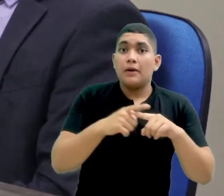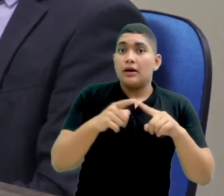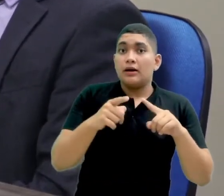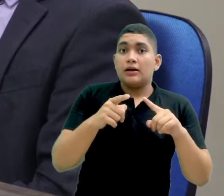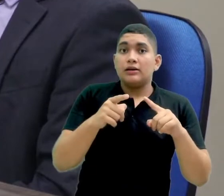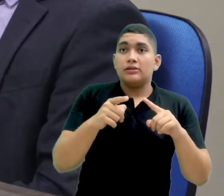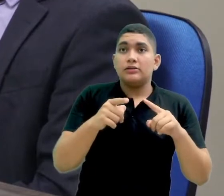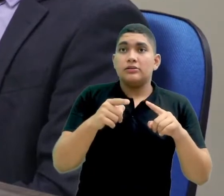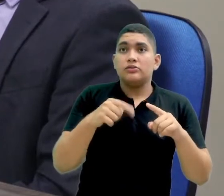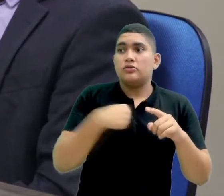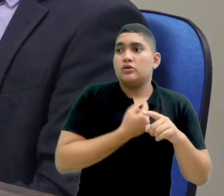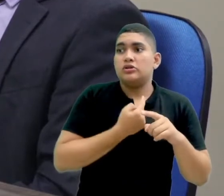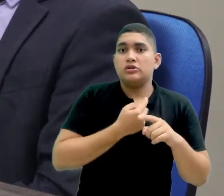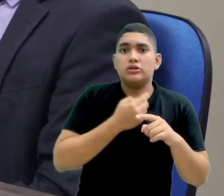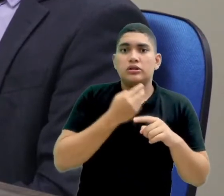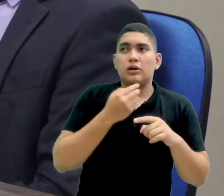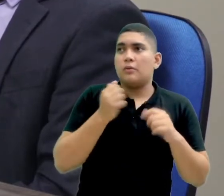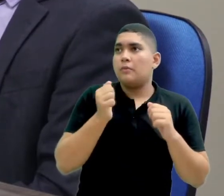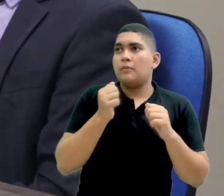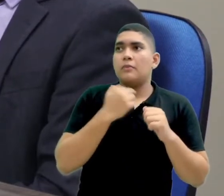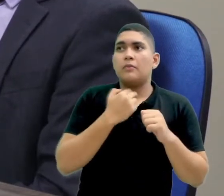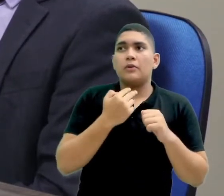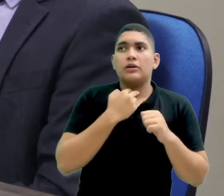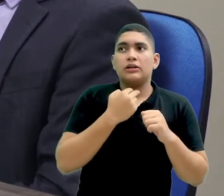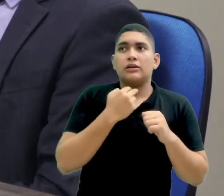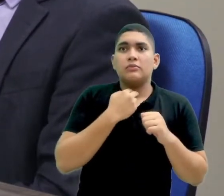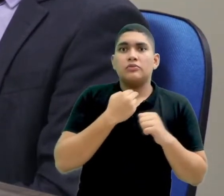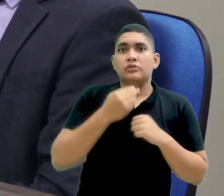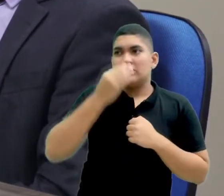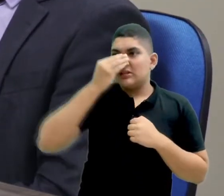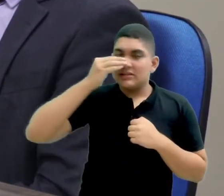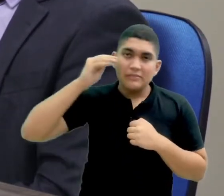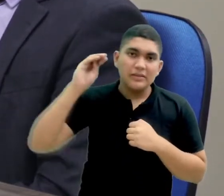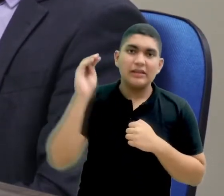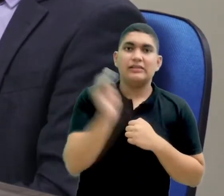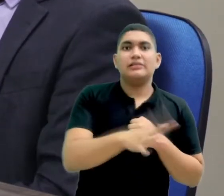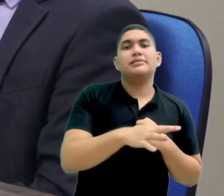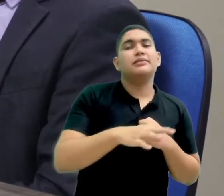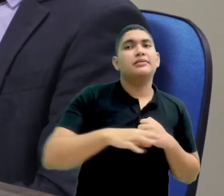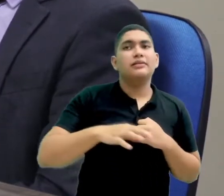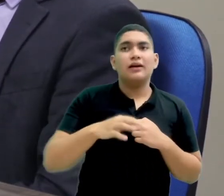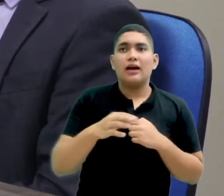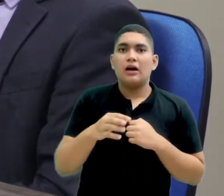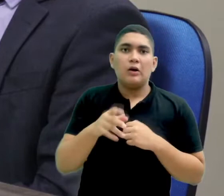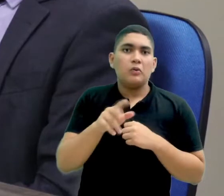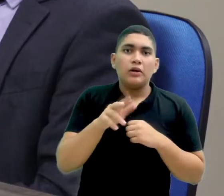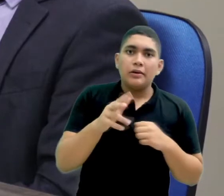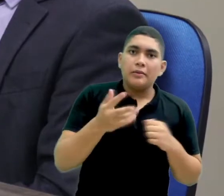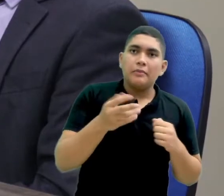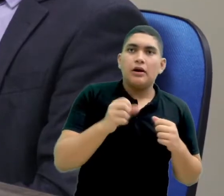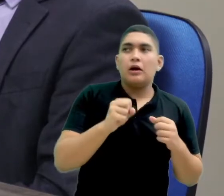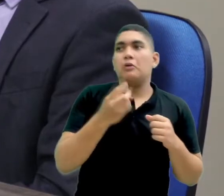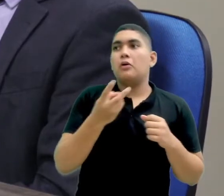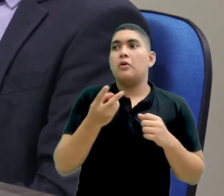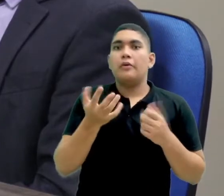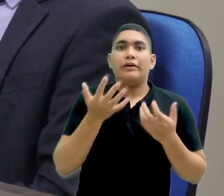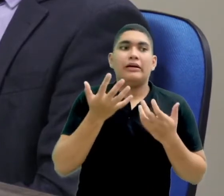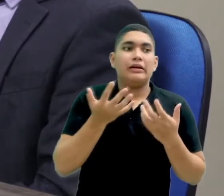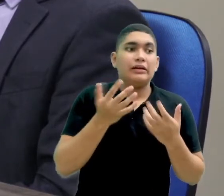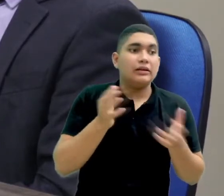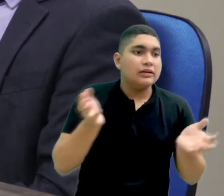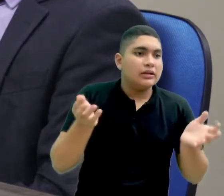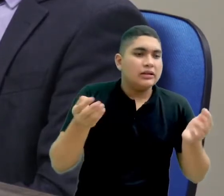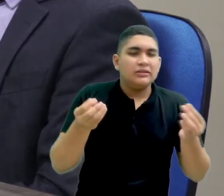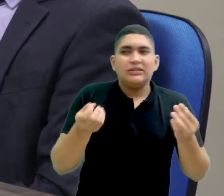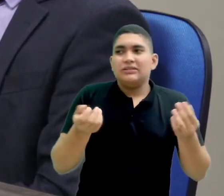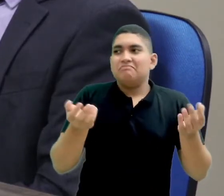vamos depreciar o irmão com palavras ofensivas, desprezando o irmão ou querendo deixar ele numa